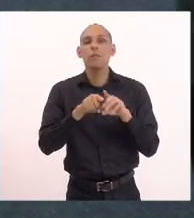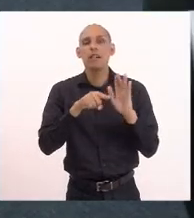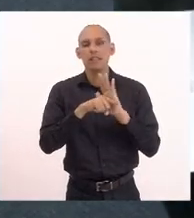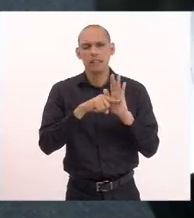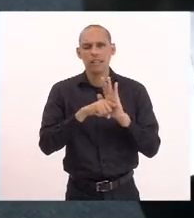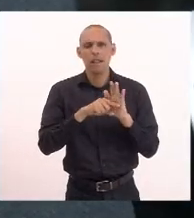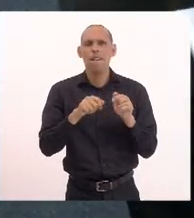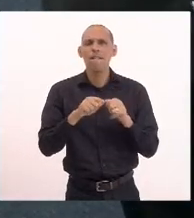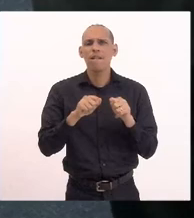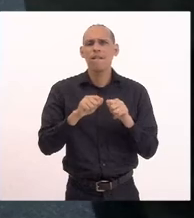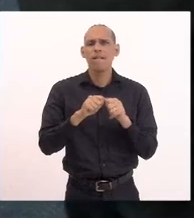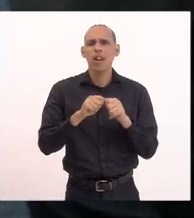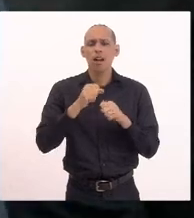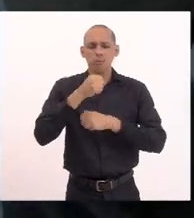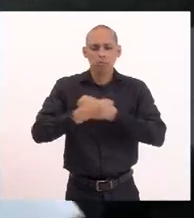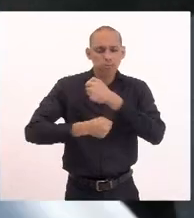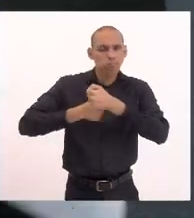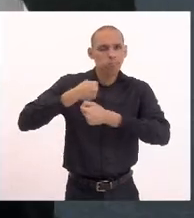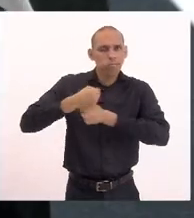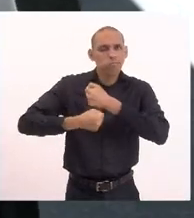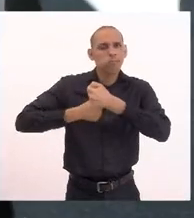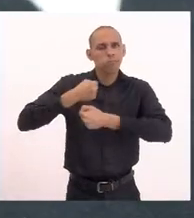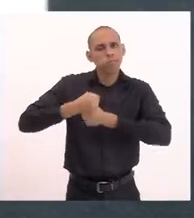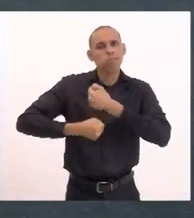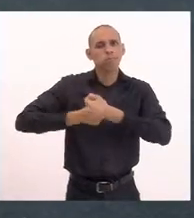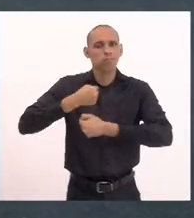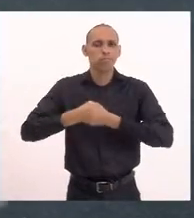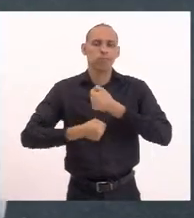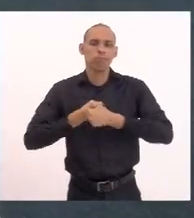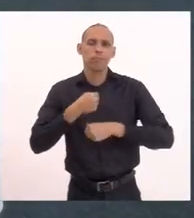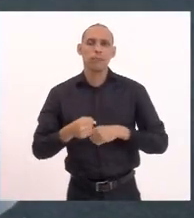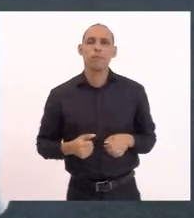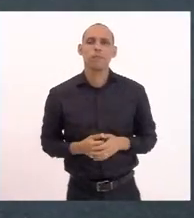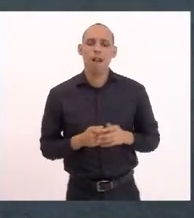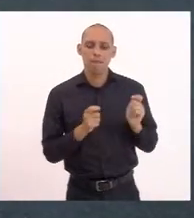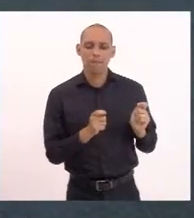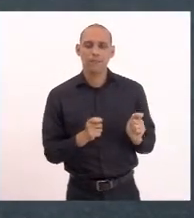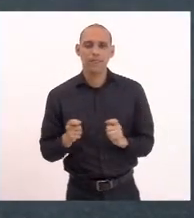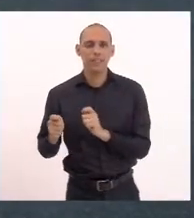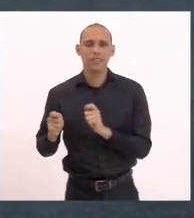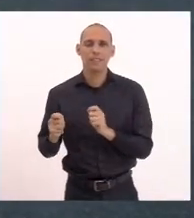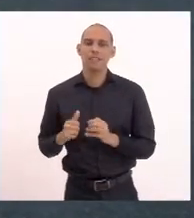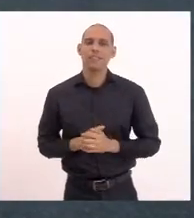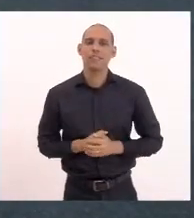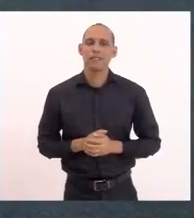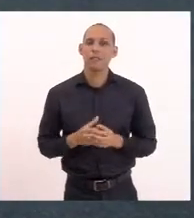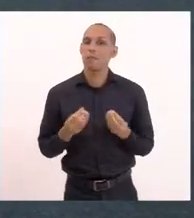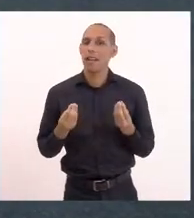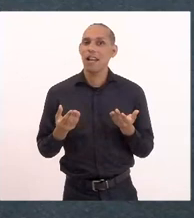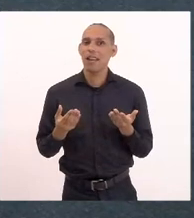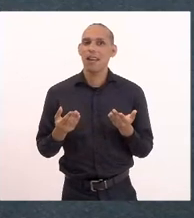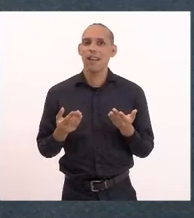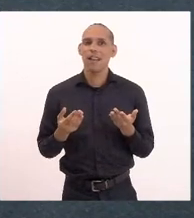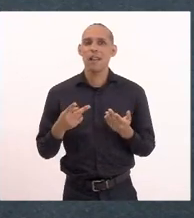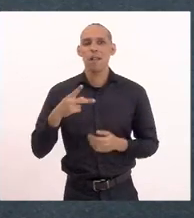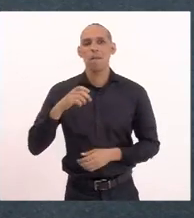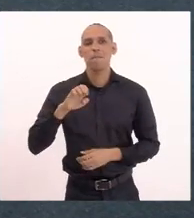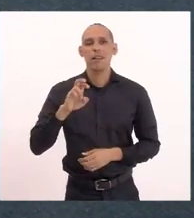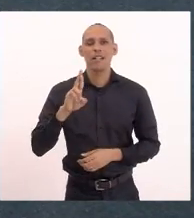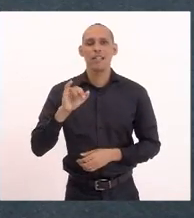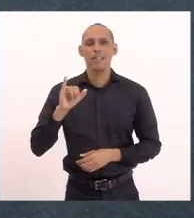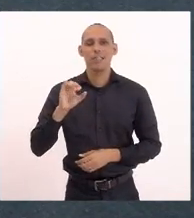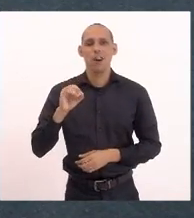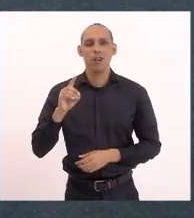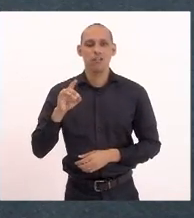possa ser feito anualmente, de forma a trabalhar o periódico, o exame periódico